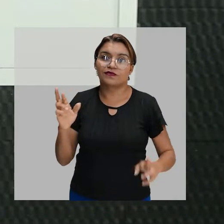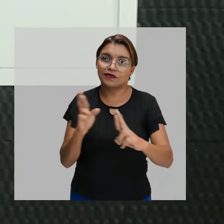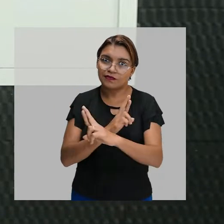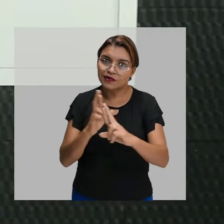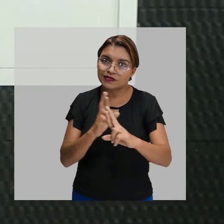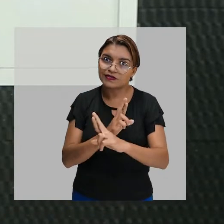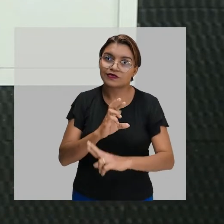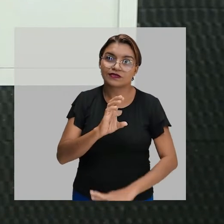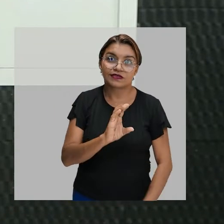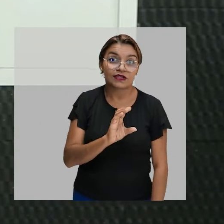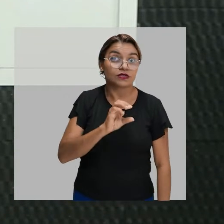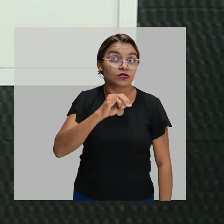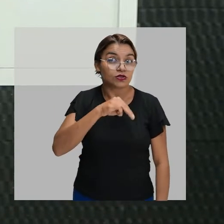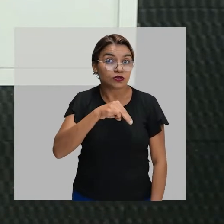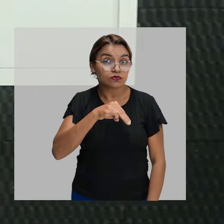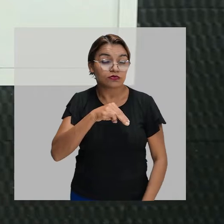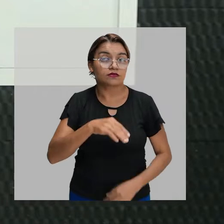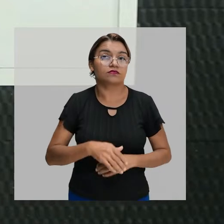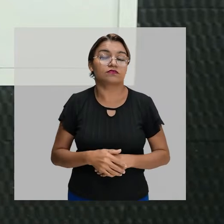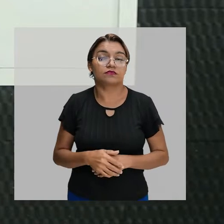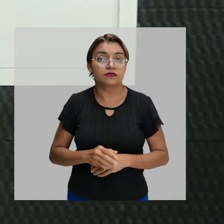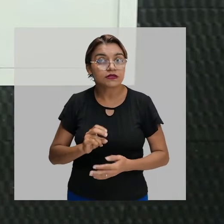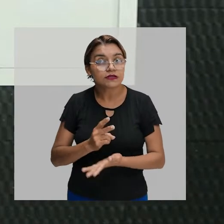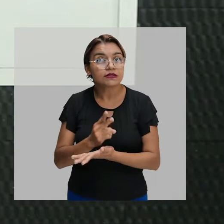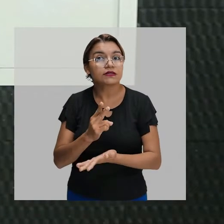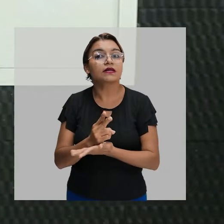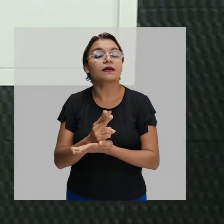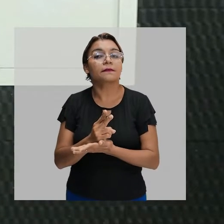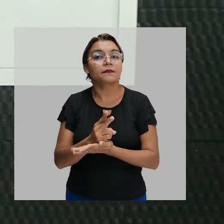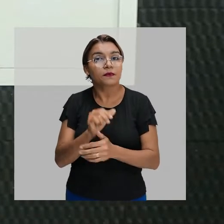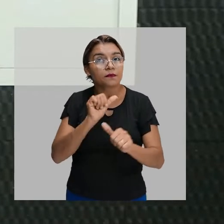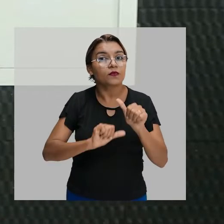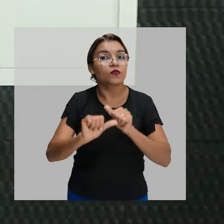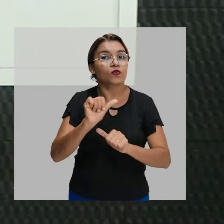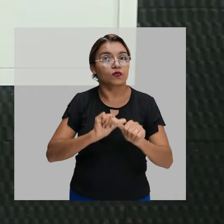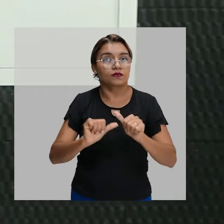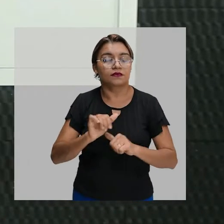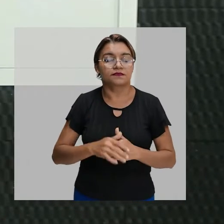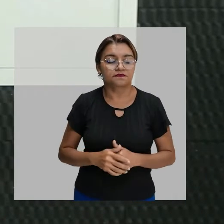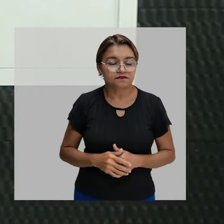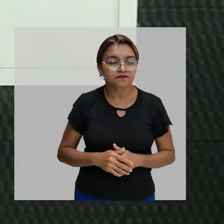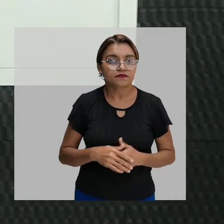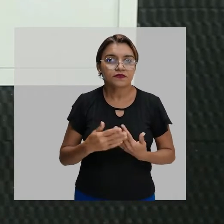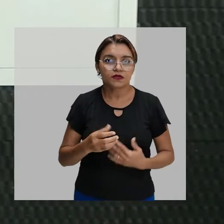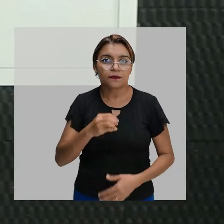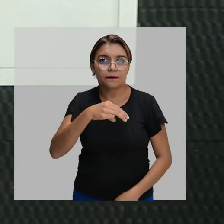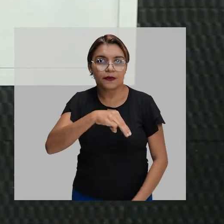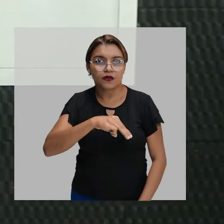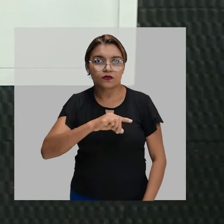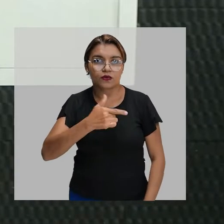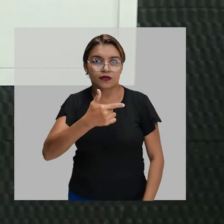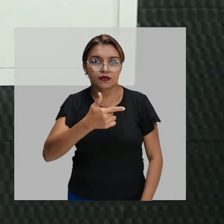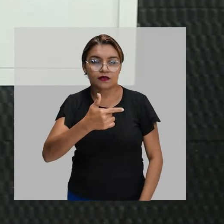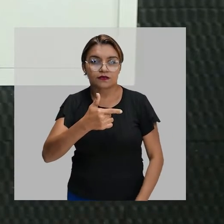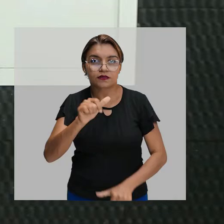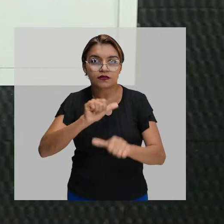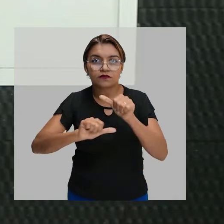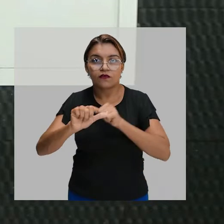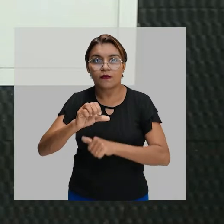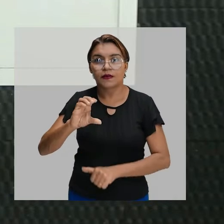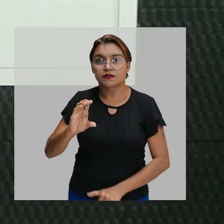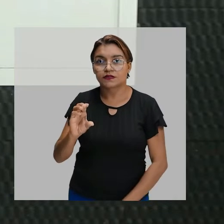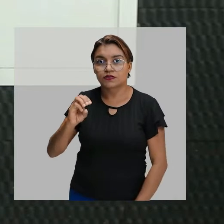relação de centímetro sempre traga as unidades para centímetro tá então de metro quadrado para centímetro